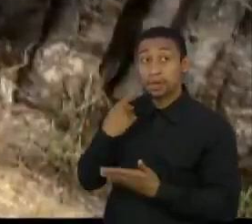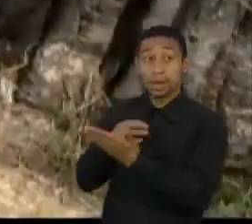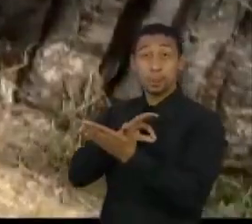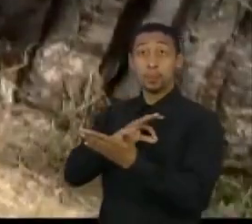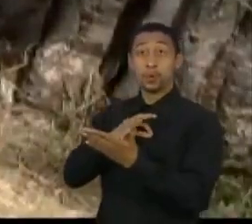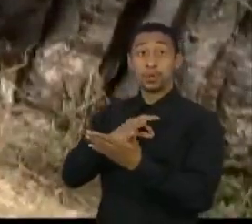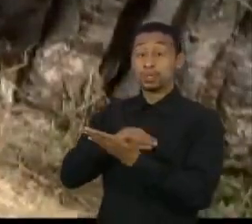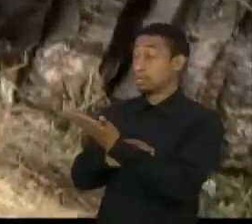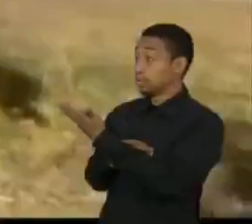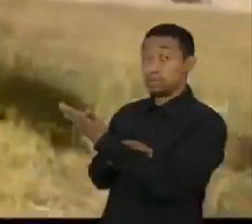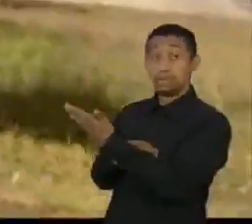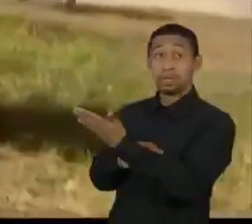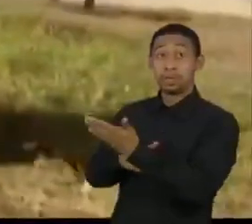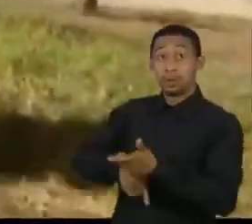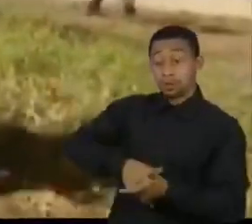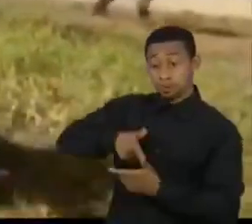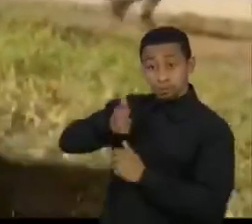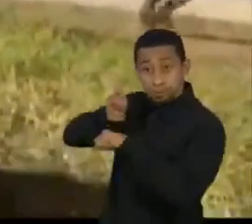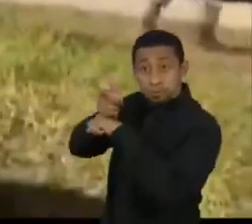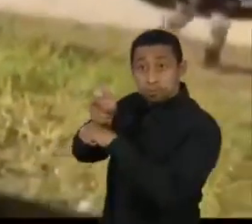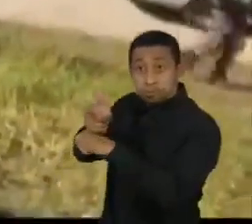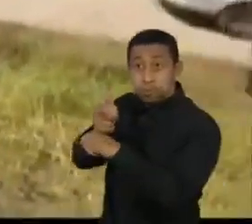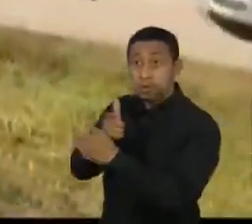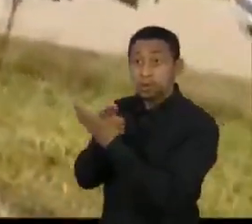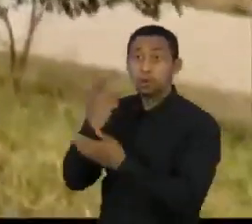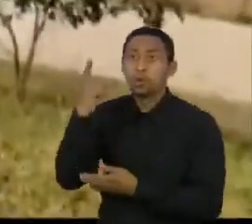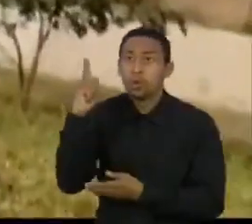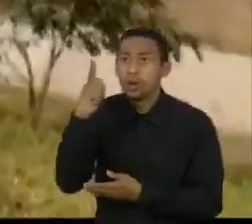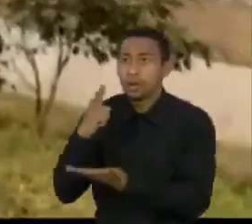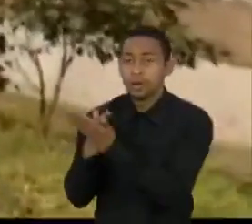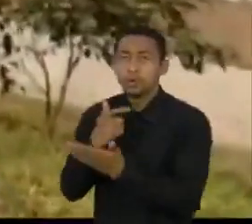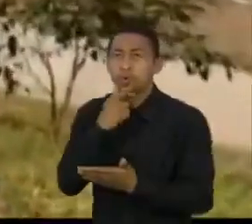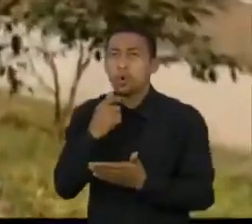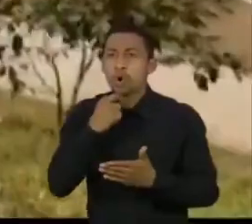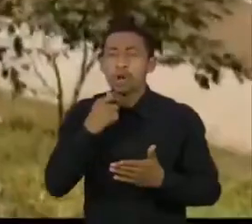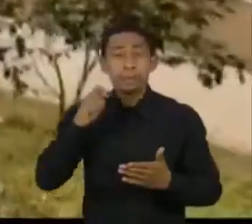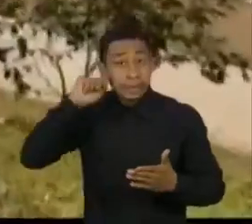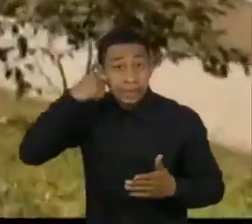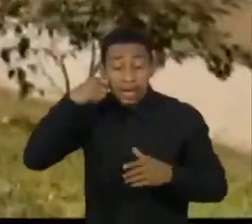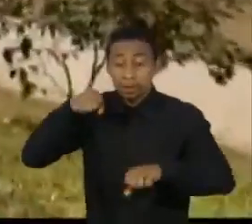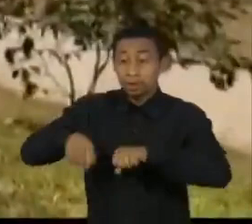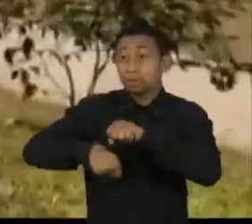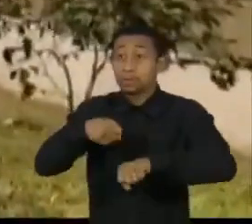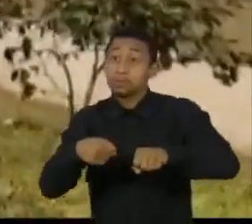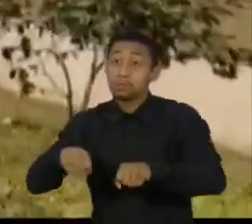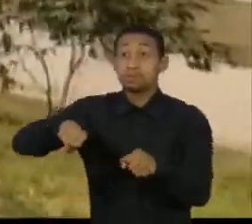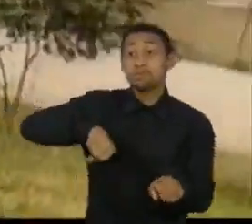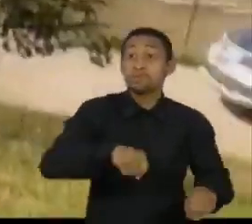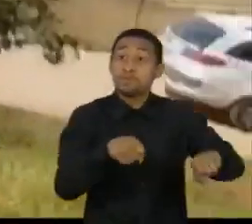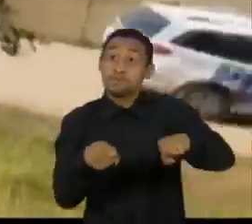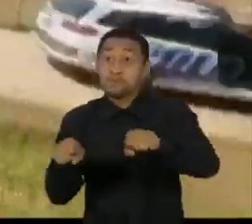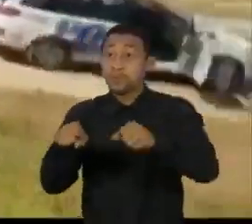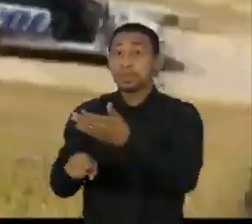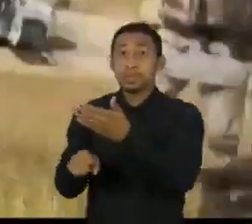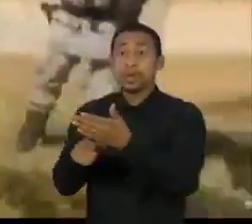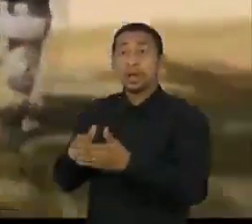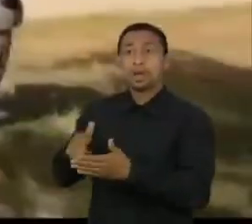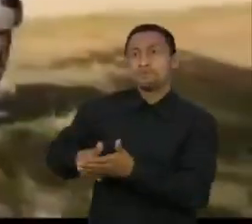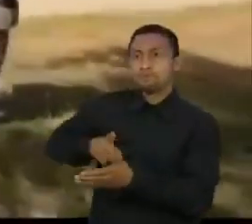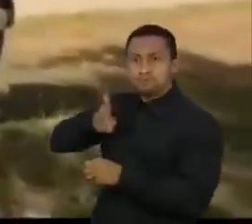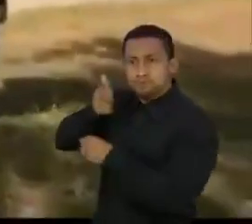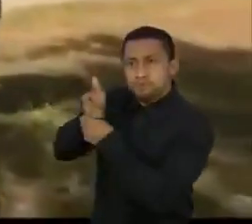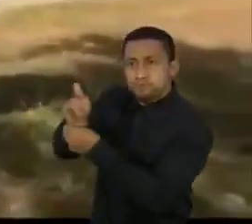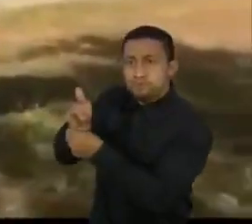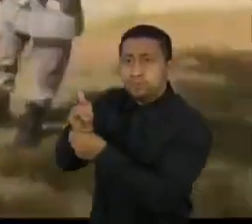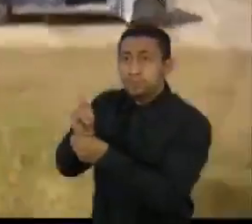policial repercutiu nas redes sociais. Foi em Goiás. Um rapaz negro que fazia manobras com a bicicleta numa praça foi abordado. O policial